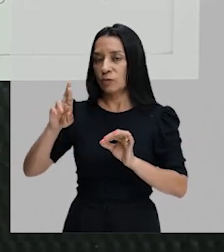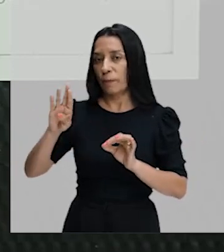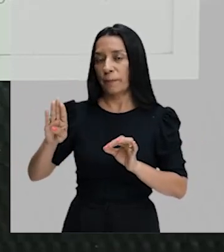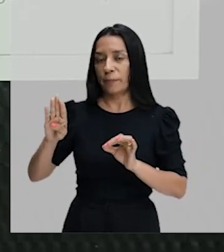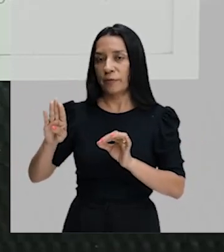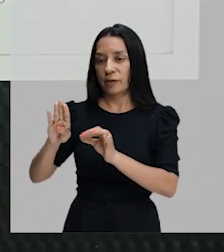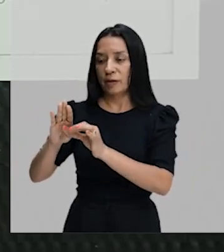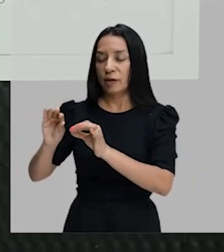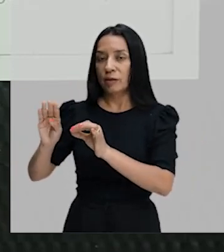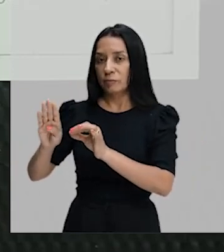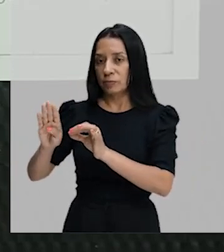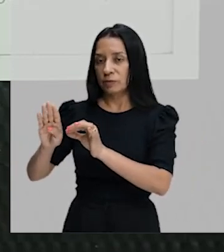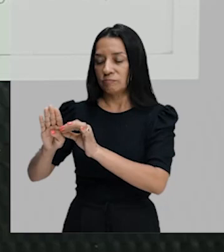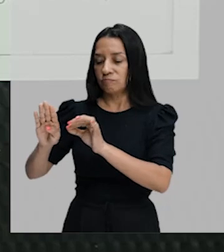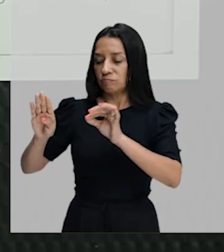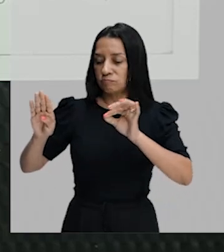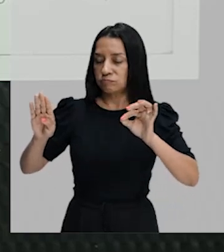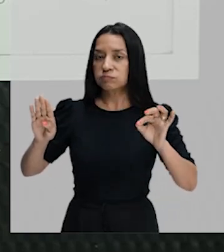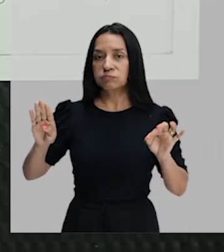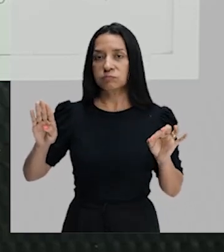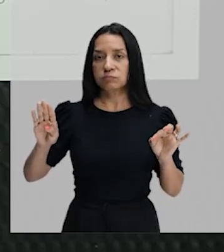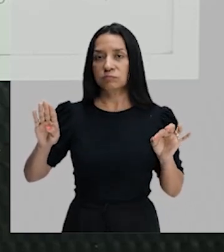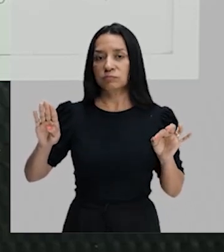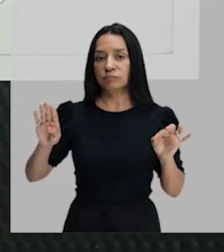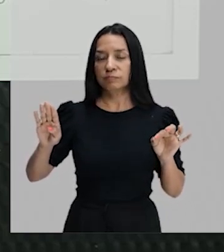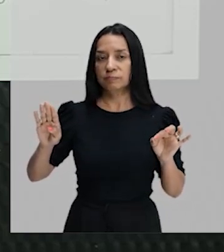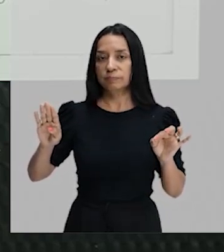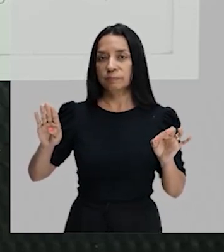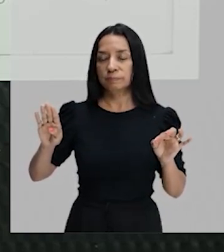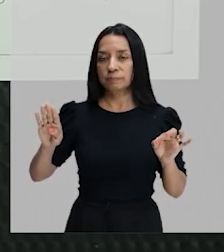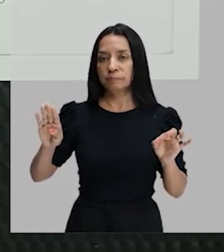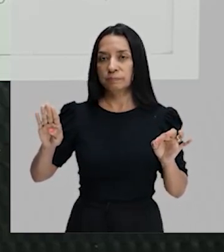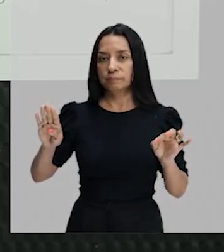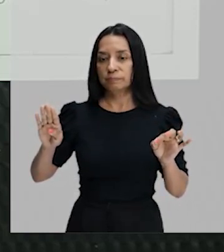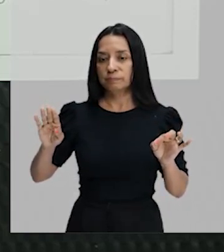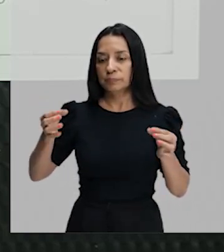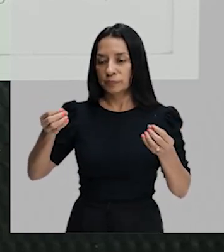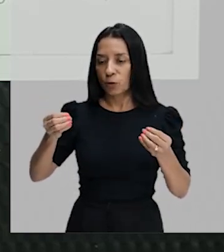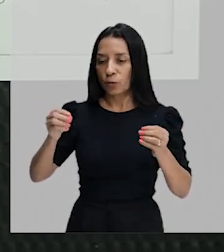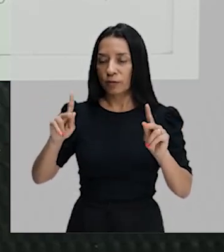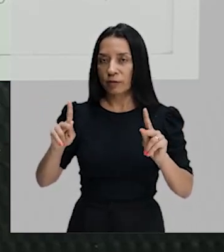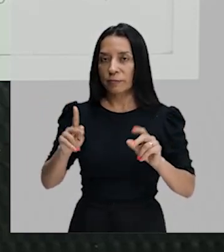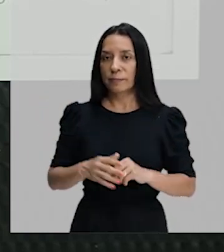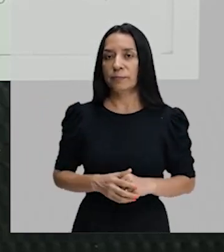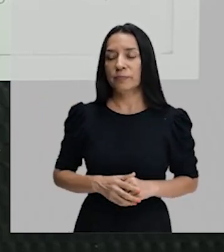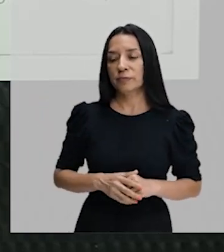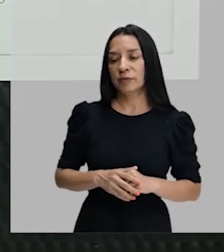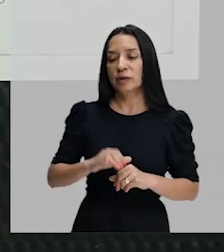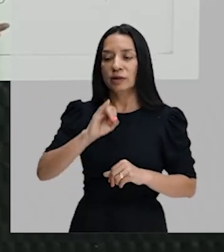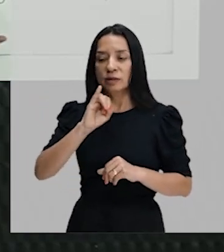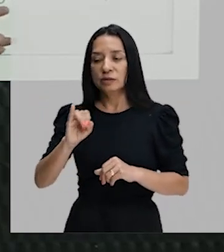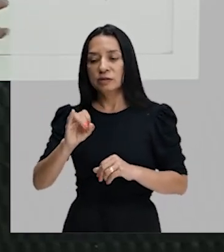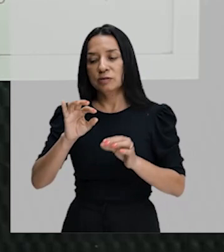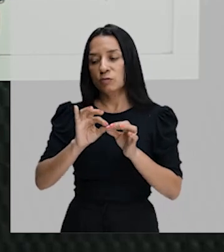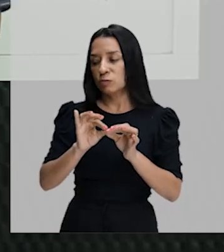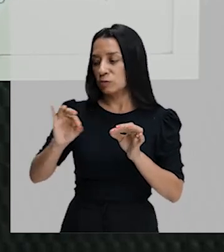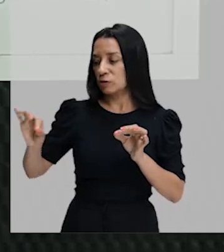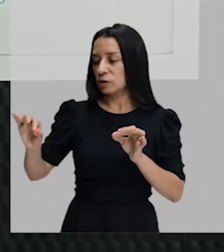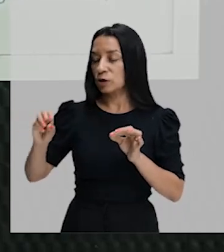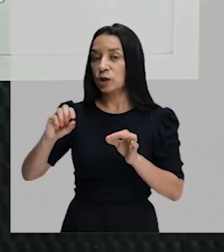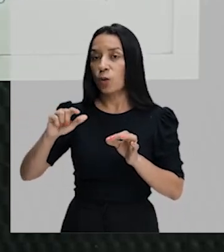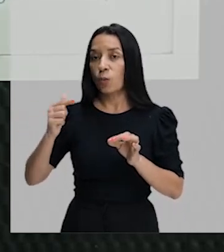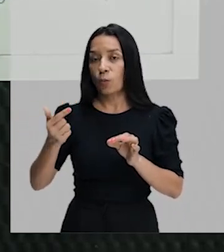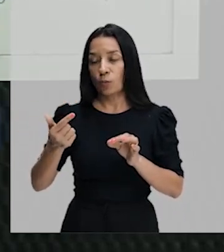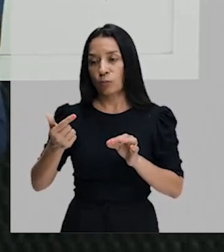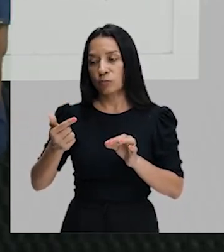ali, vai apontar para a esquerda. Tá certo? Então, se um aponta para a direita, o outro vai apontar para a